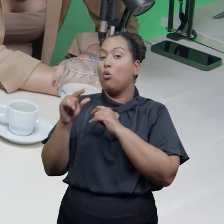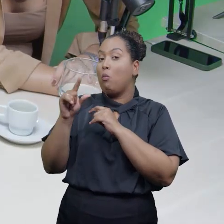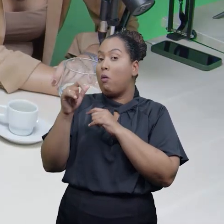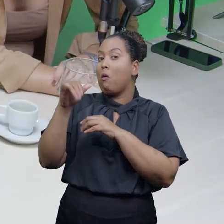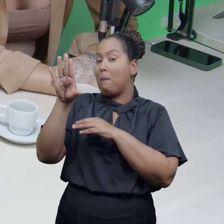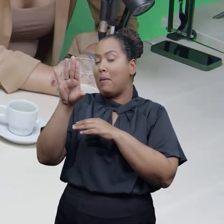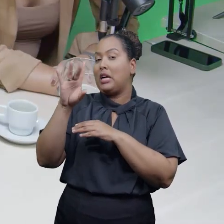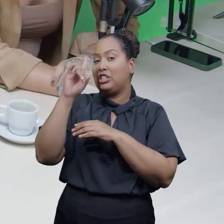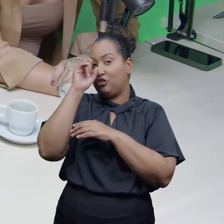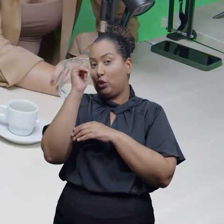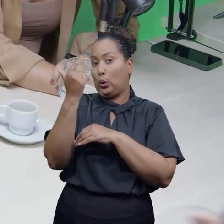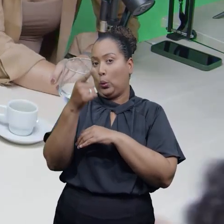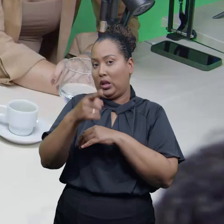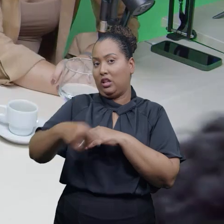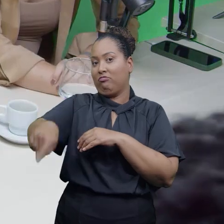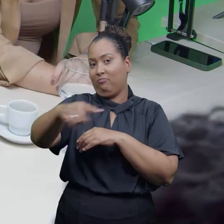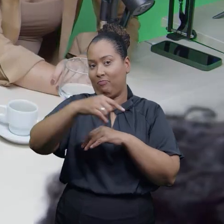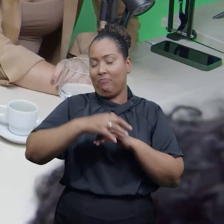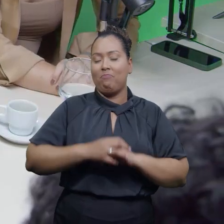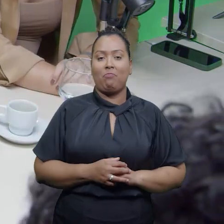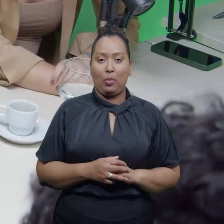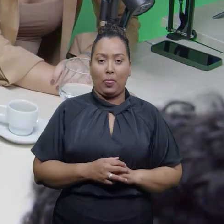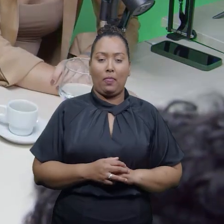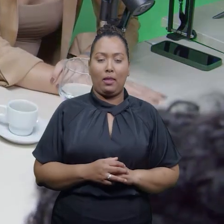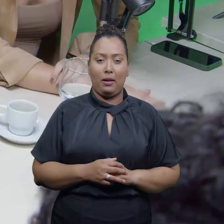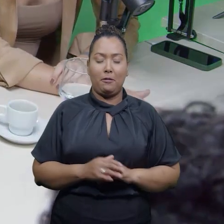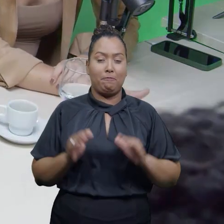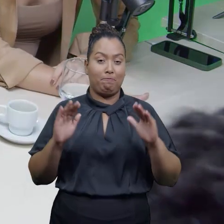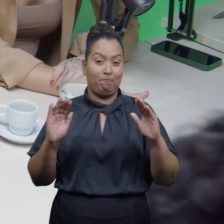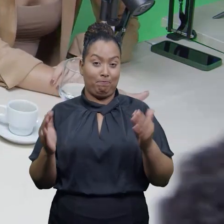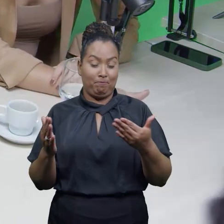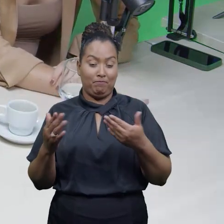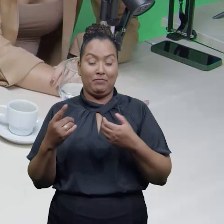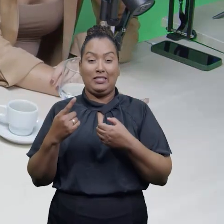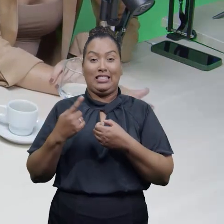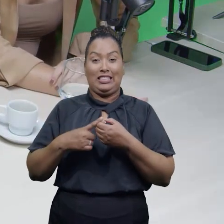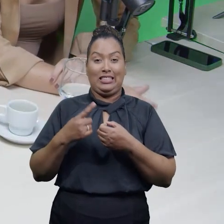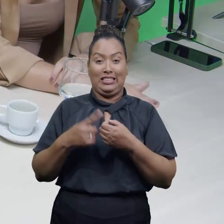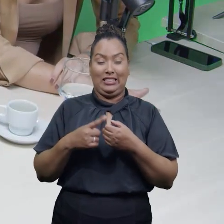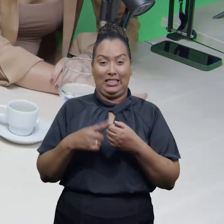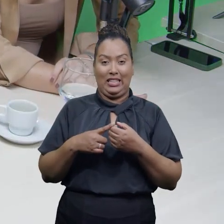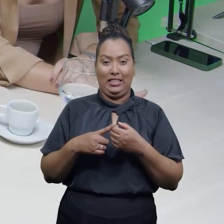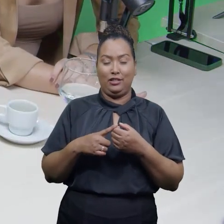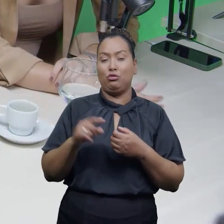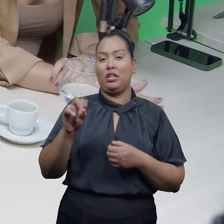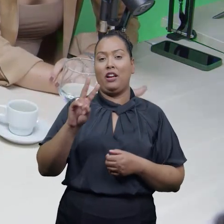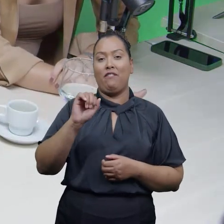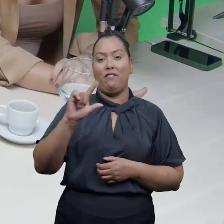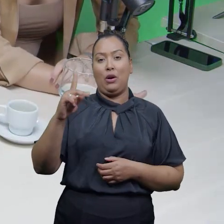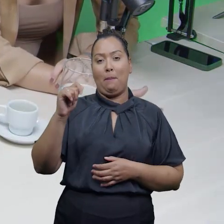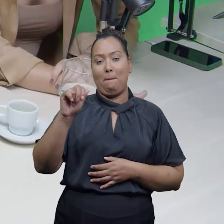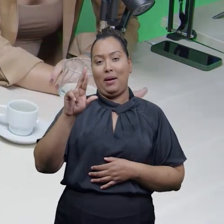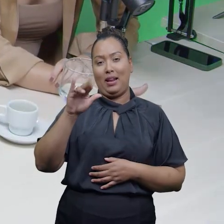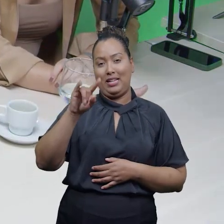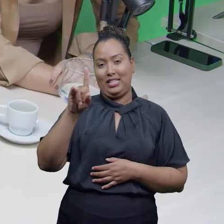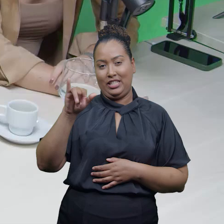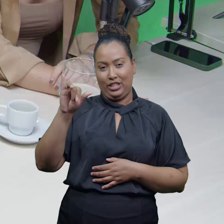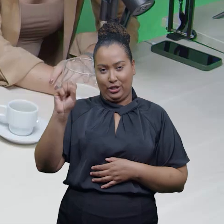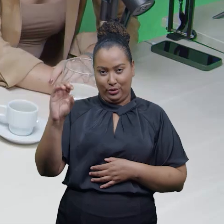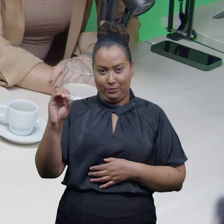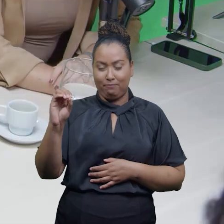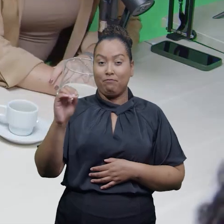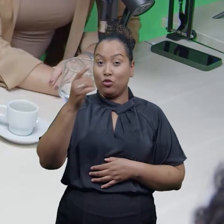é até mais precária, porque, falando especificamente das cidades onde a Defensoria está, né, que é